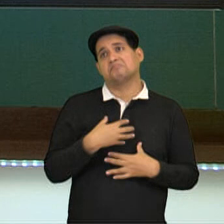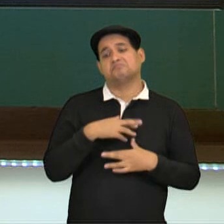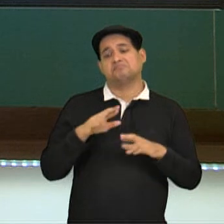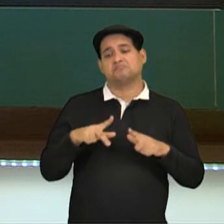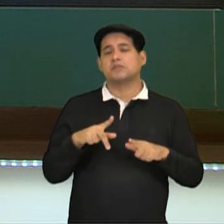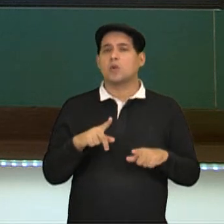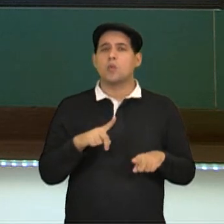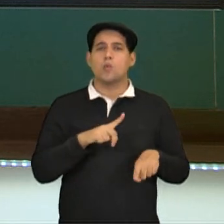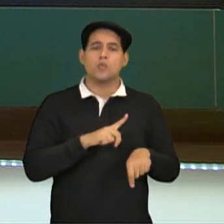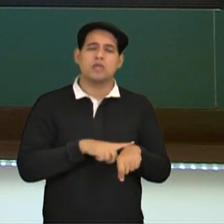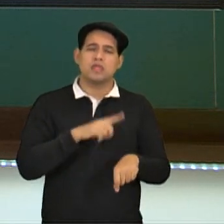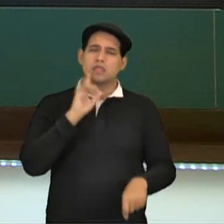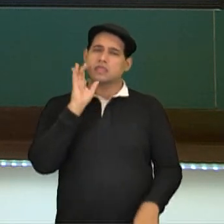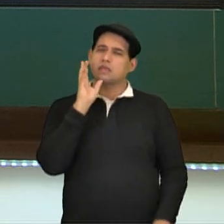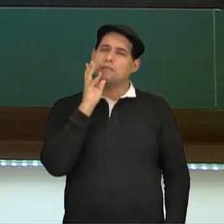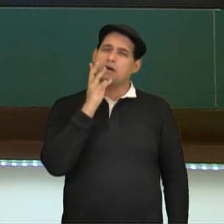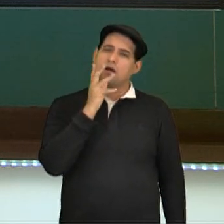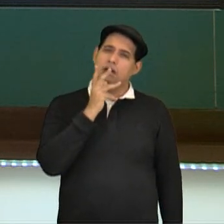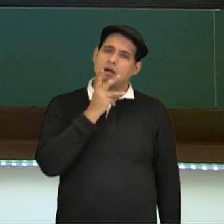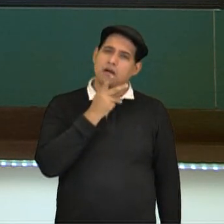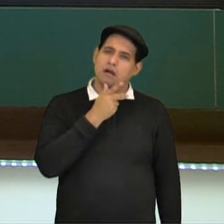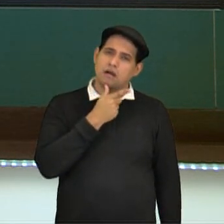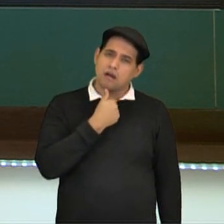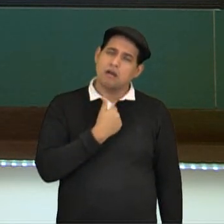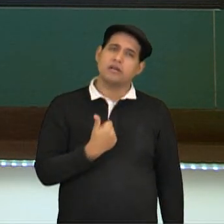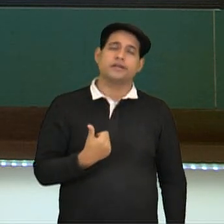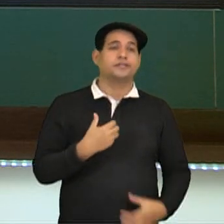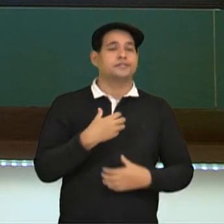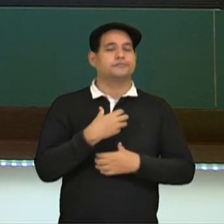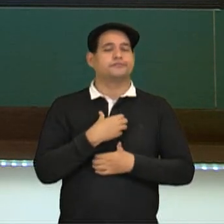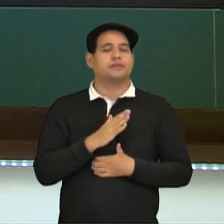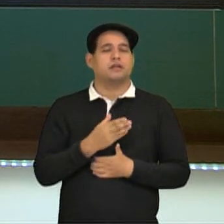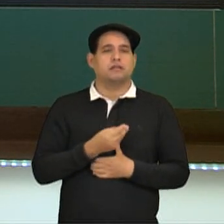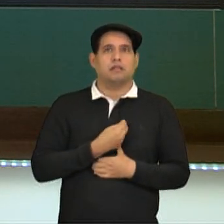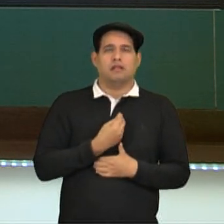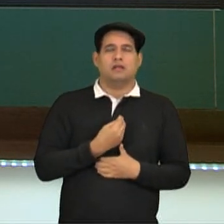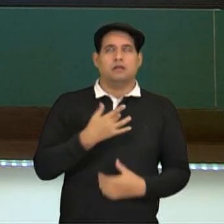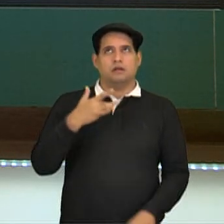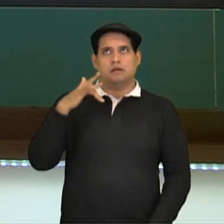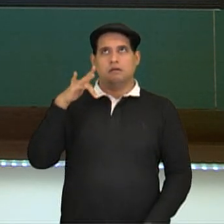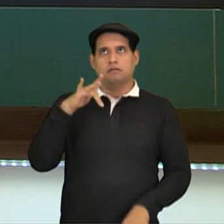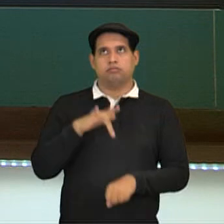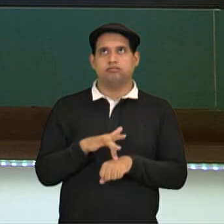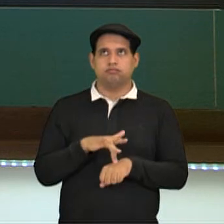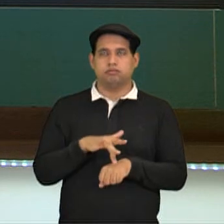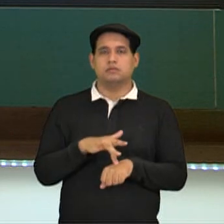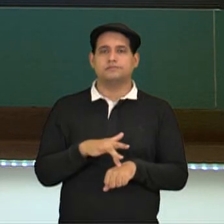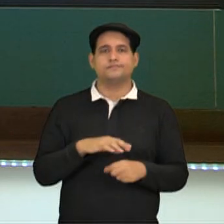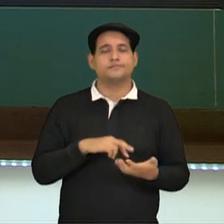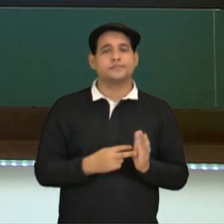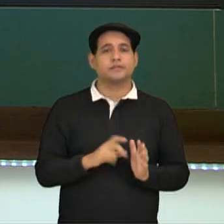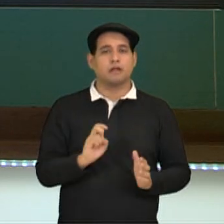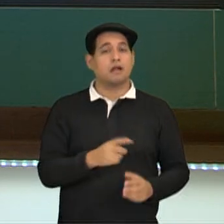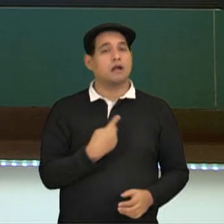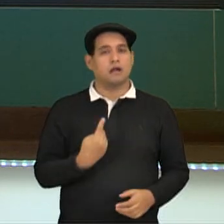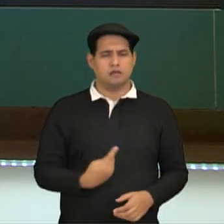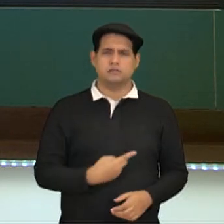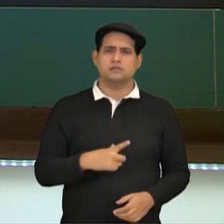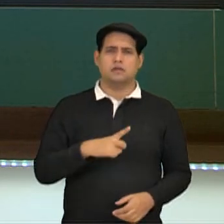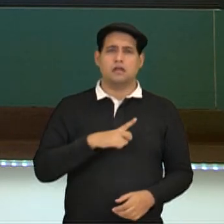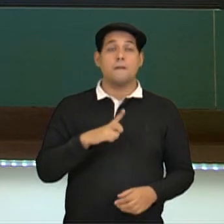que o tempo demora a passar, no caso de uma situação vivenciada ser entediante, esse é um tempo que a gente